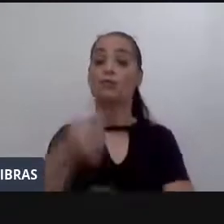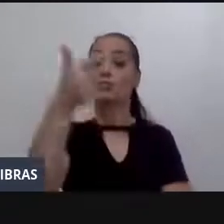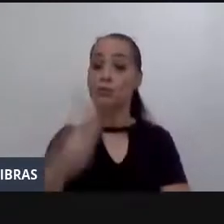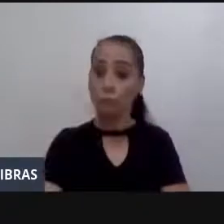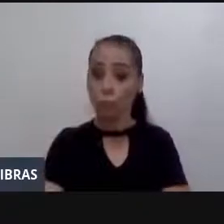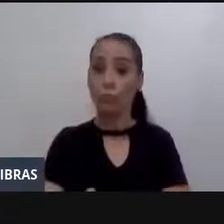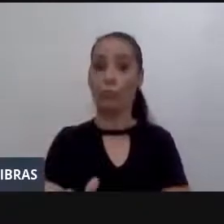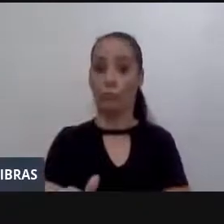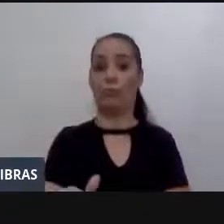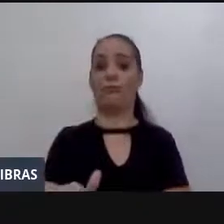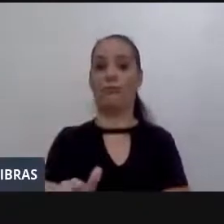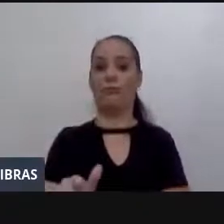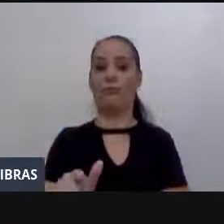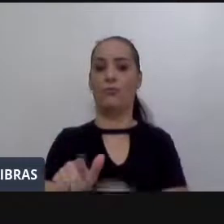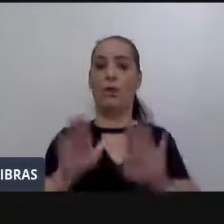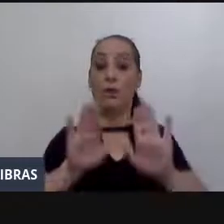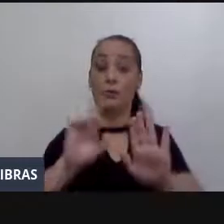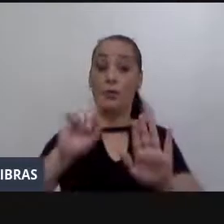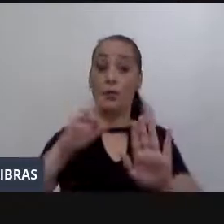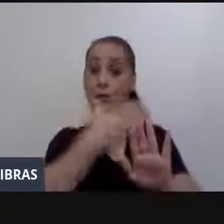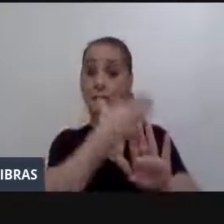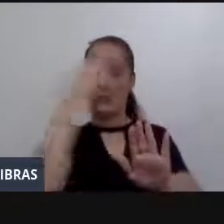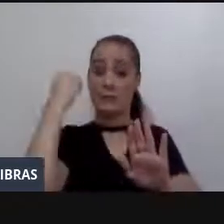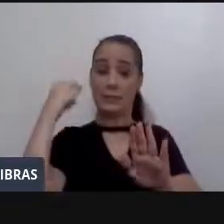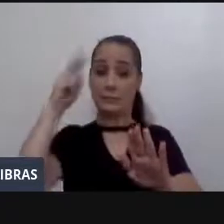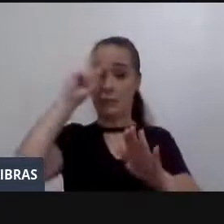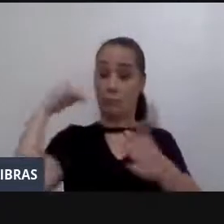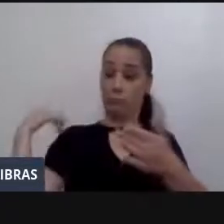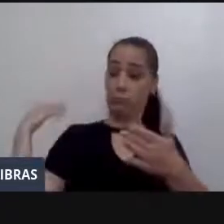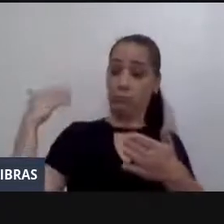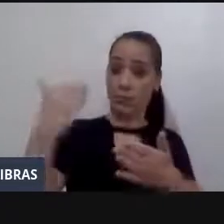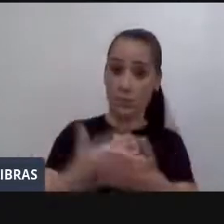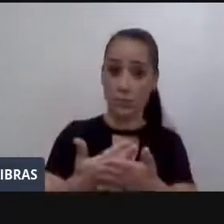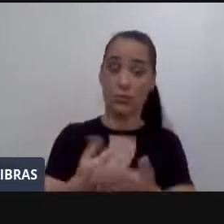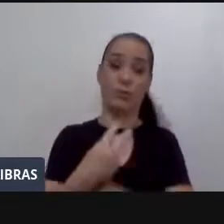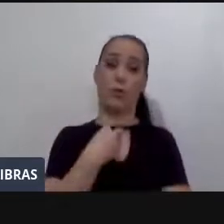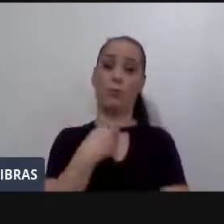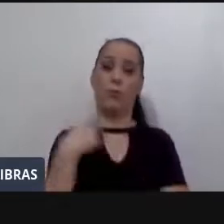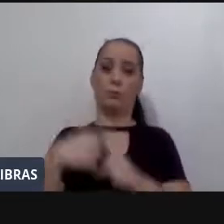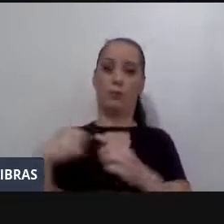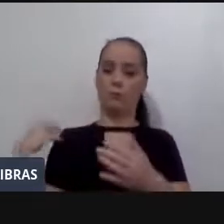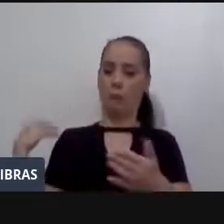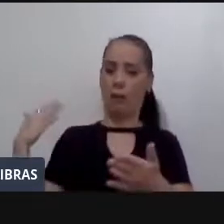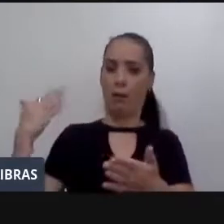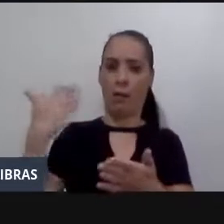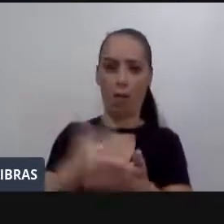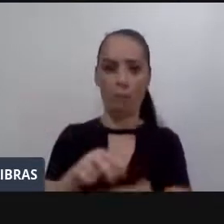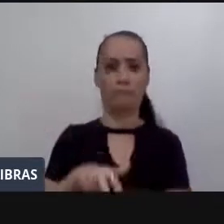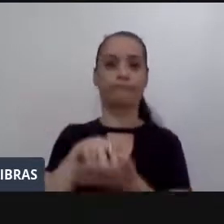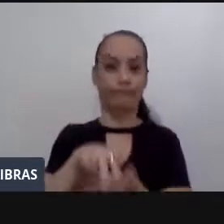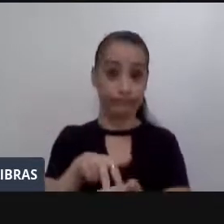foco uma visão histórica, porque ela que dura. O imediato é muito importante, mas ele acaba logo.